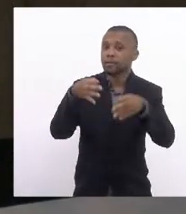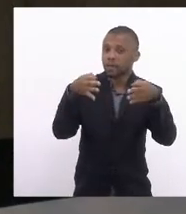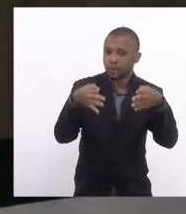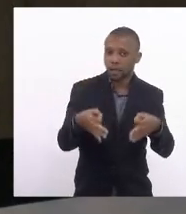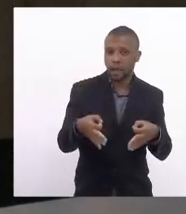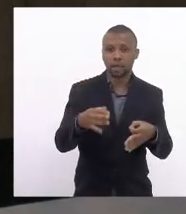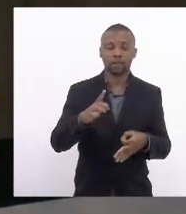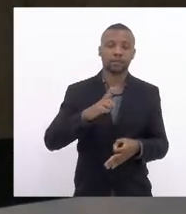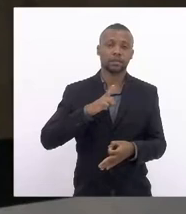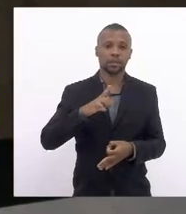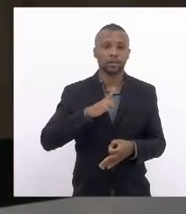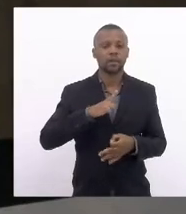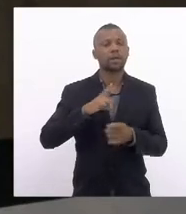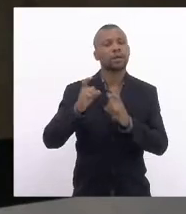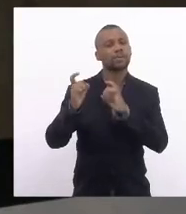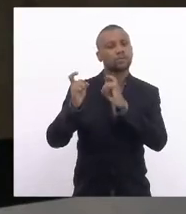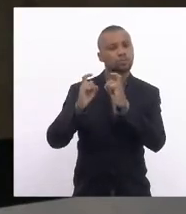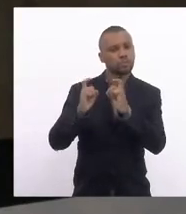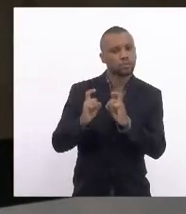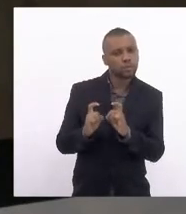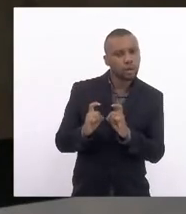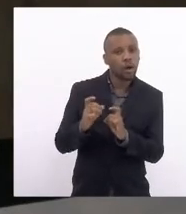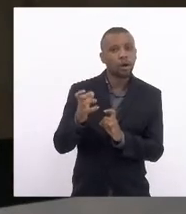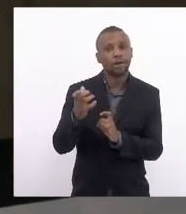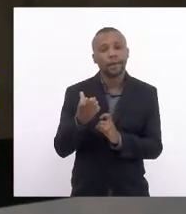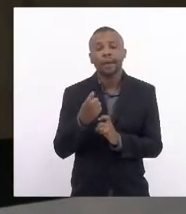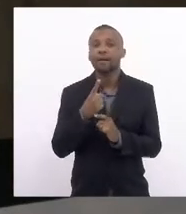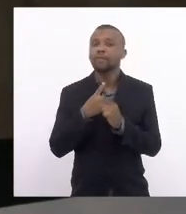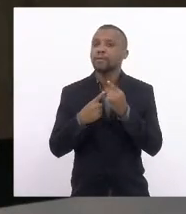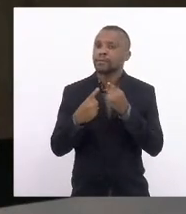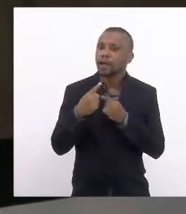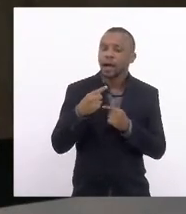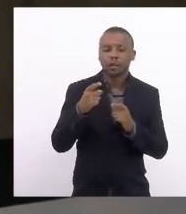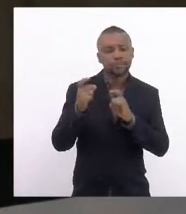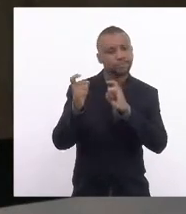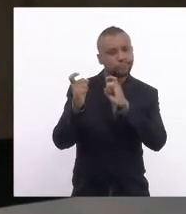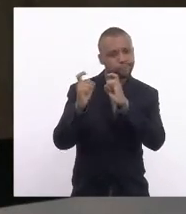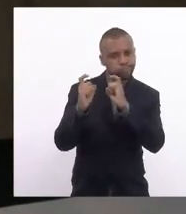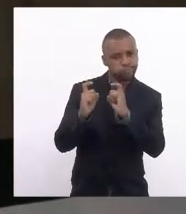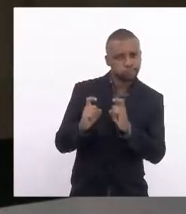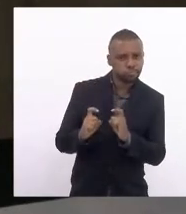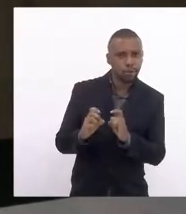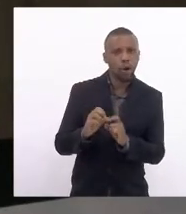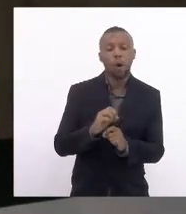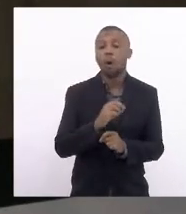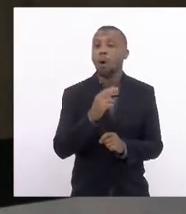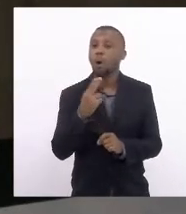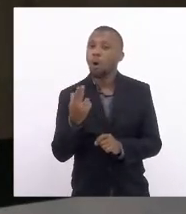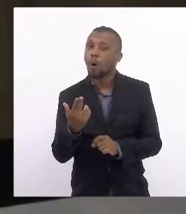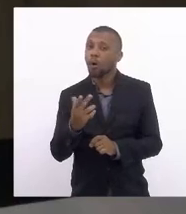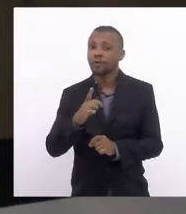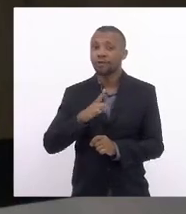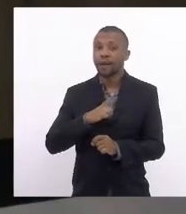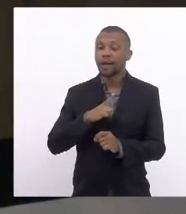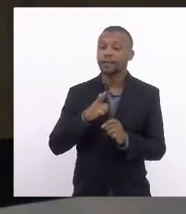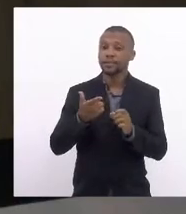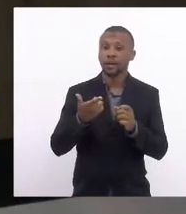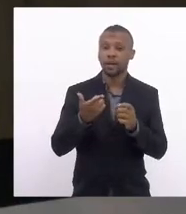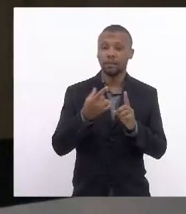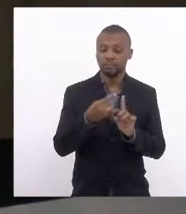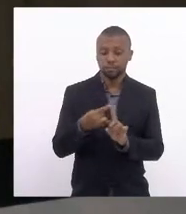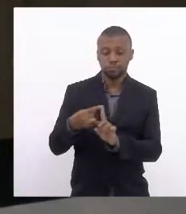aqui, em discussão, quem deseja discutir, né, ou então estivessem no sistema remoto